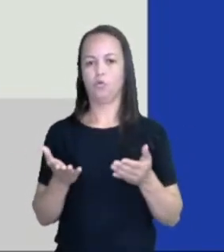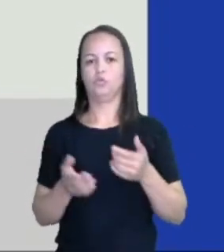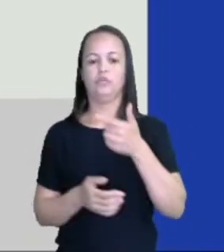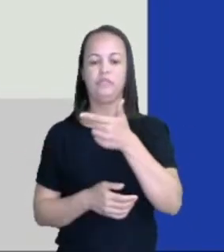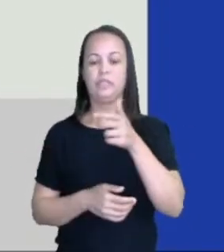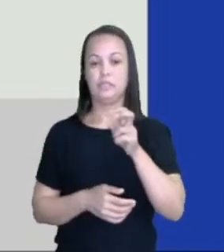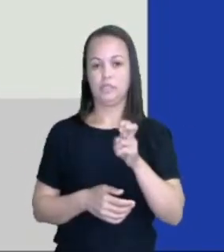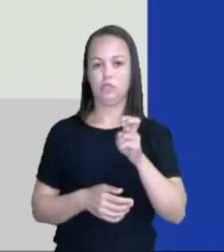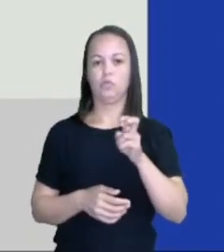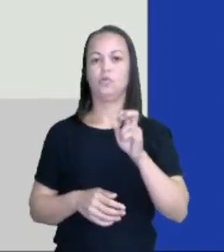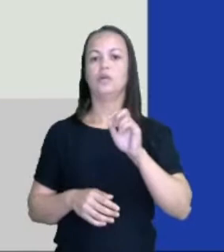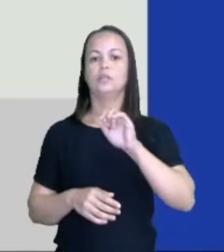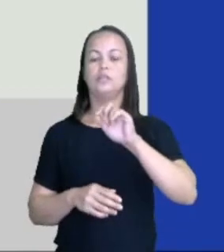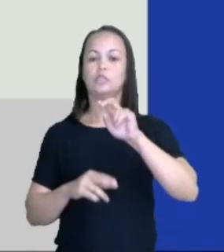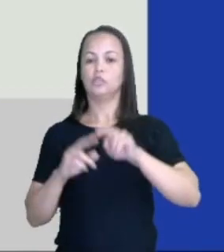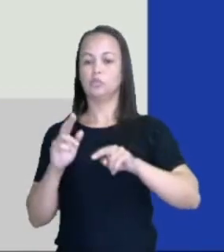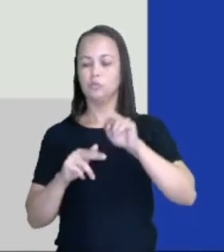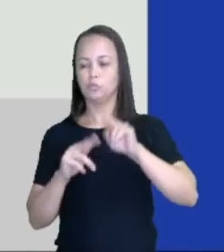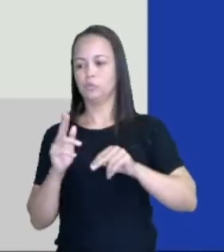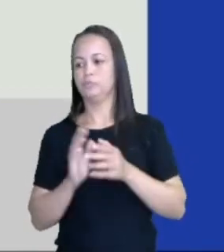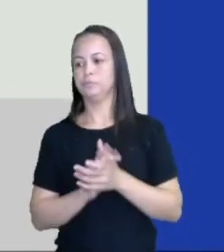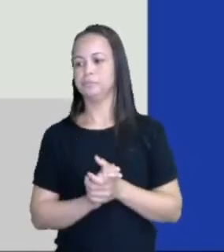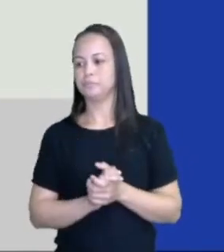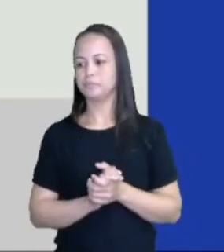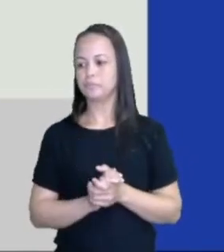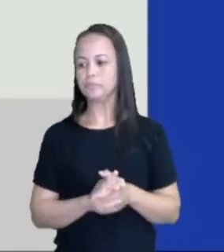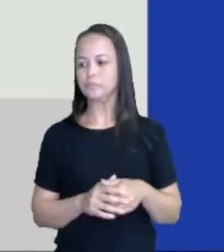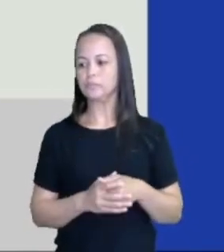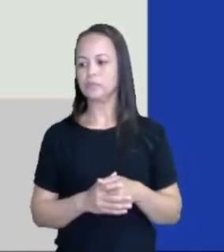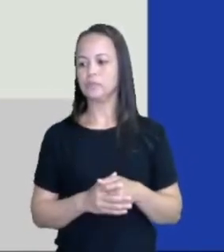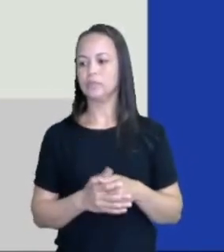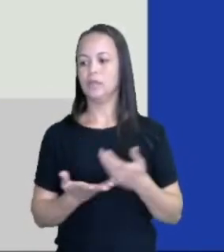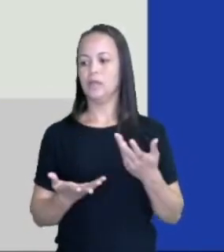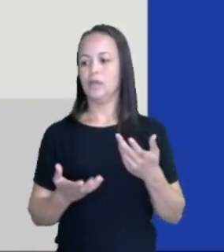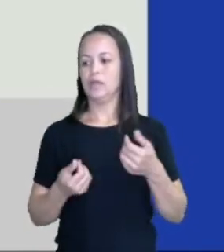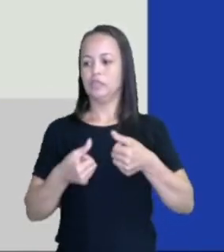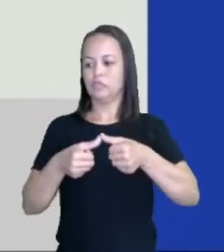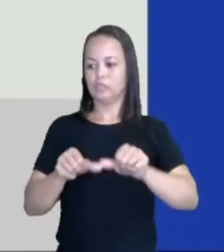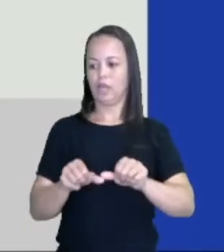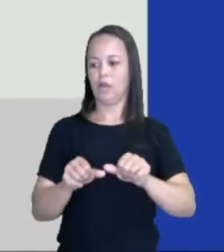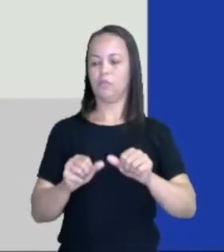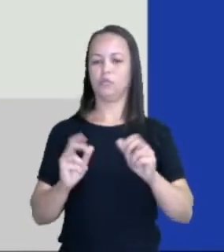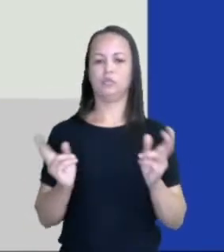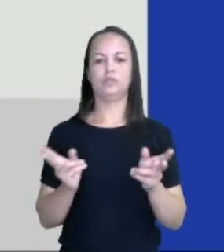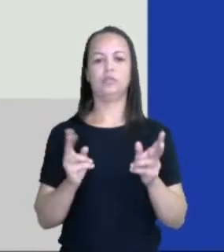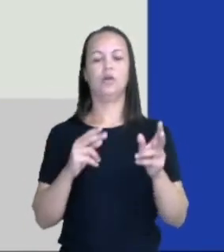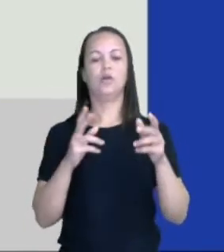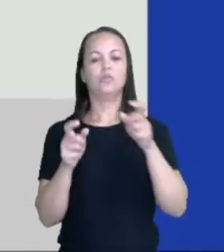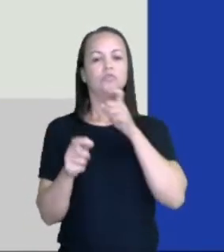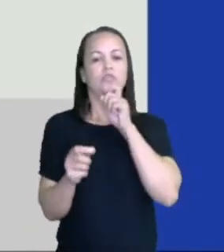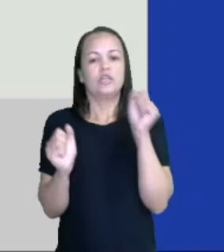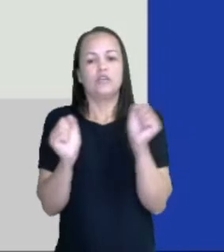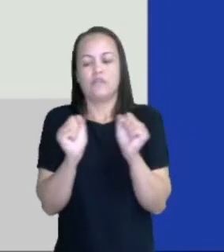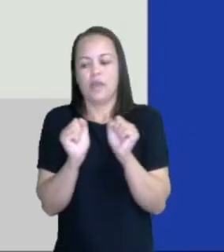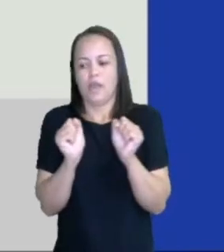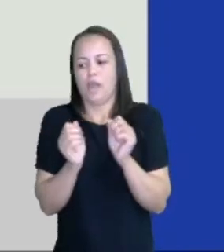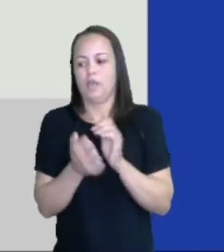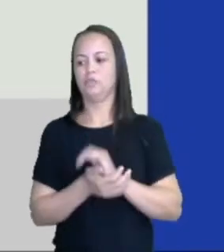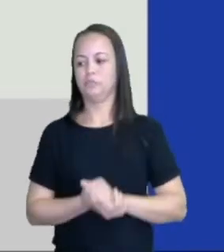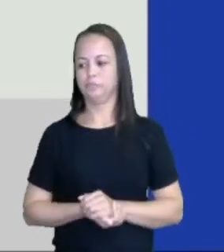es viernes. Estamos en invierno. Estamos em el año